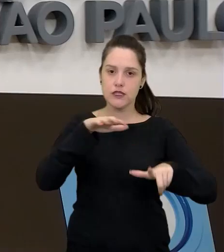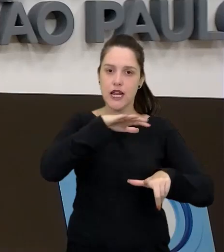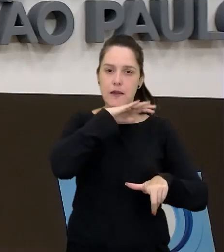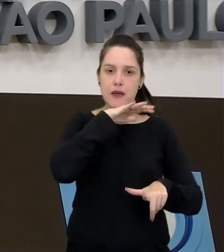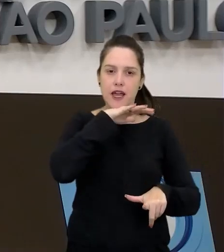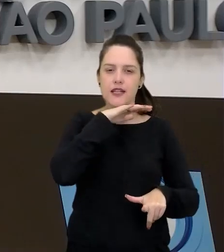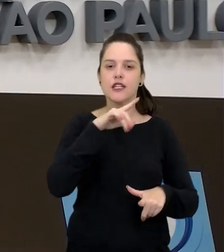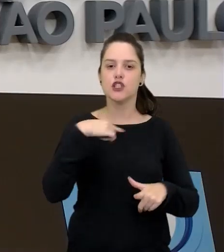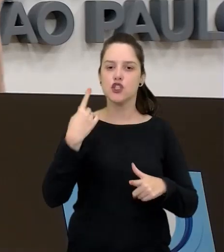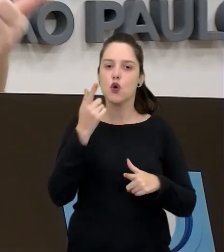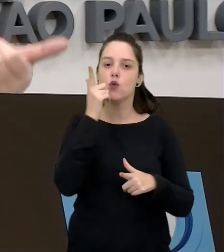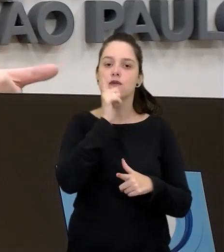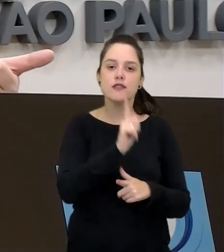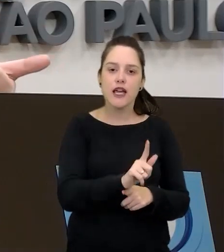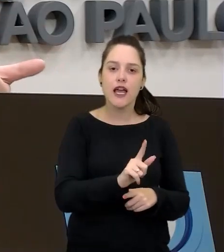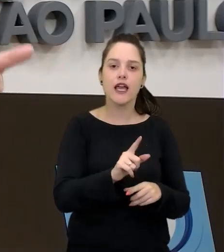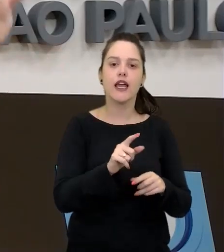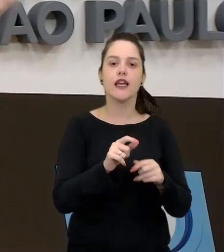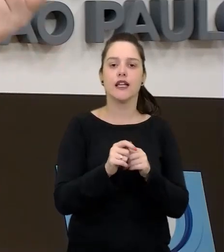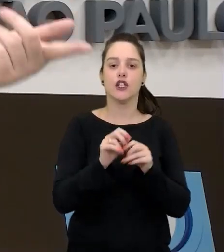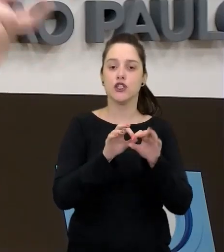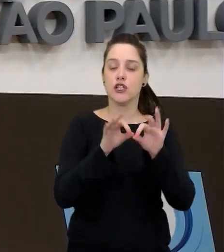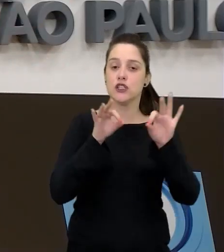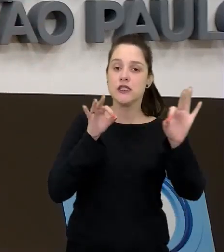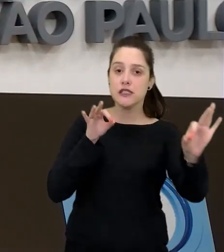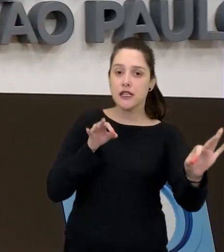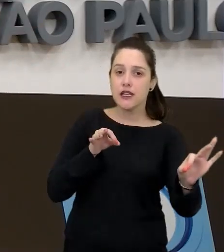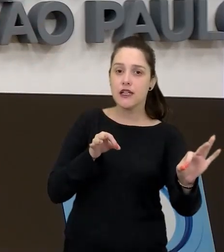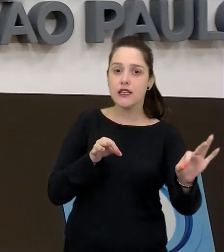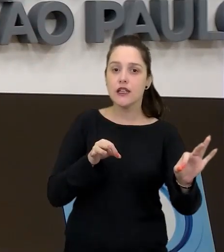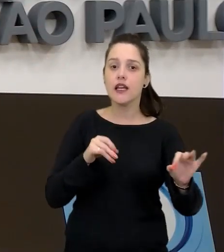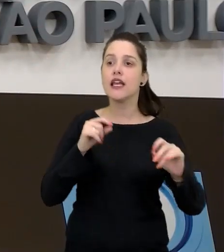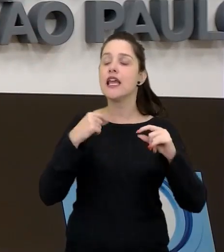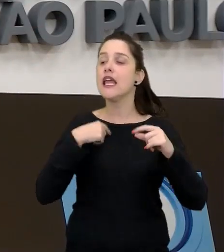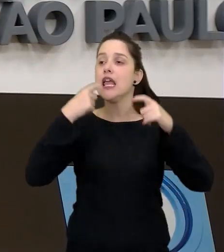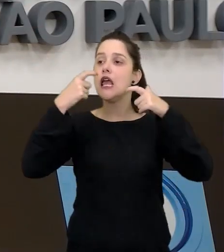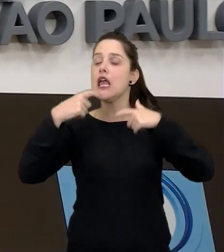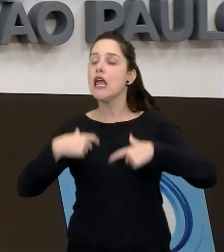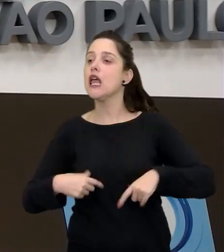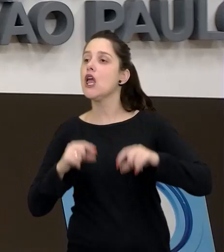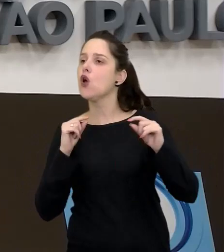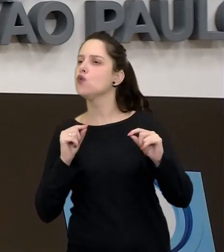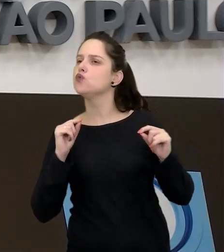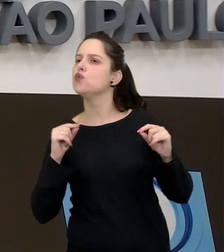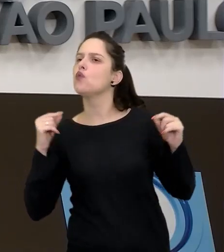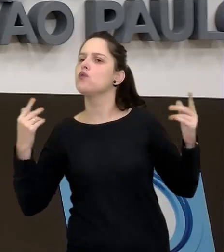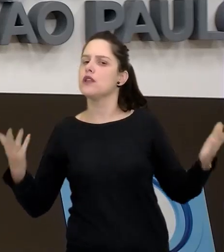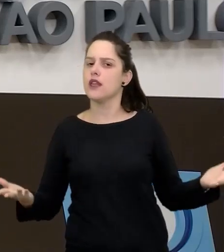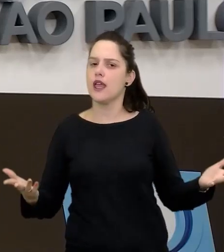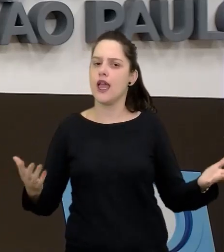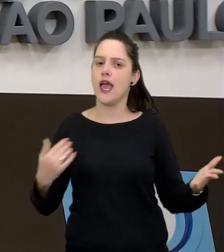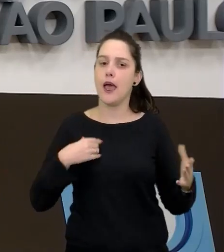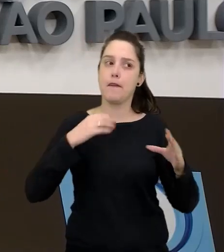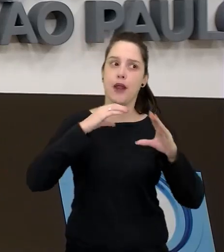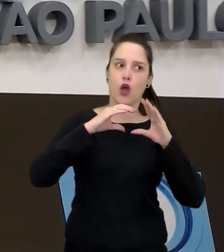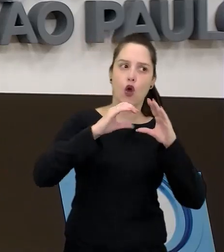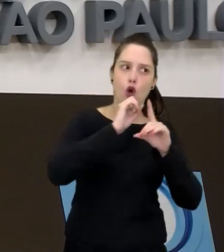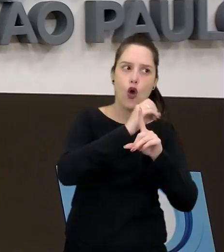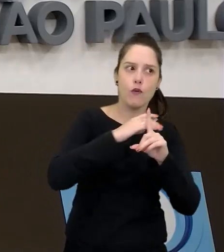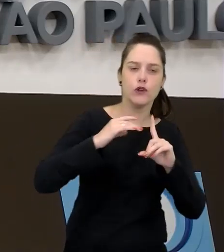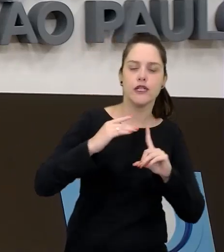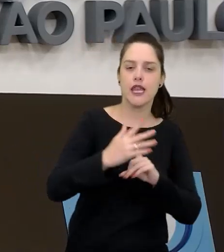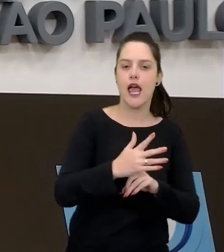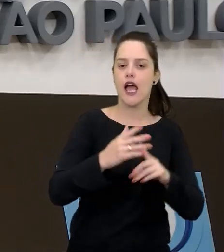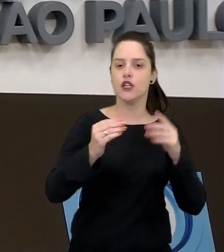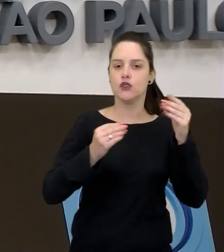forma a gente consegue manter tradição, a gente consegue saber quem a gente é perante o grupo, perante a comunidade, né?